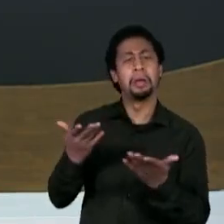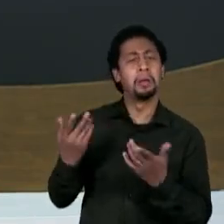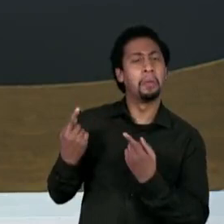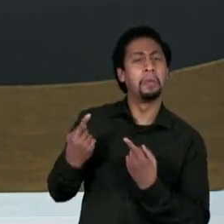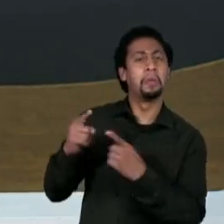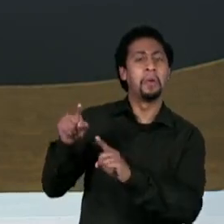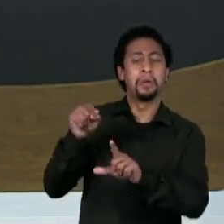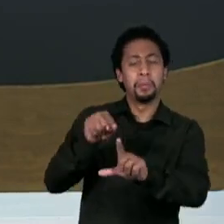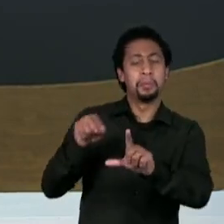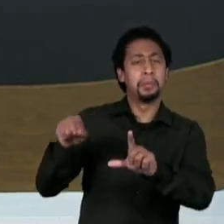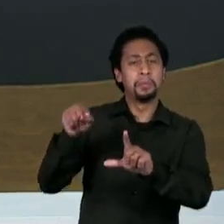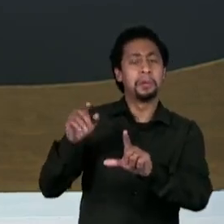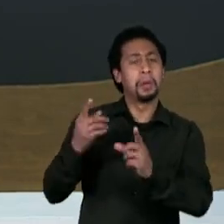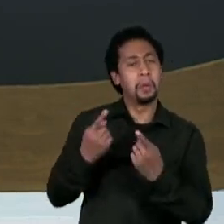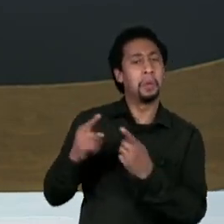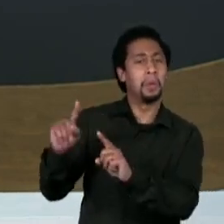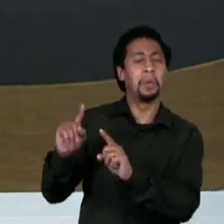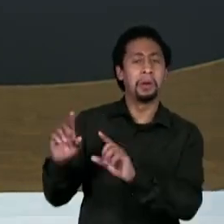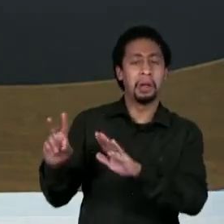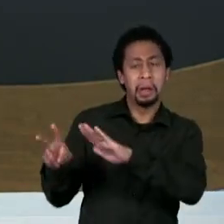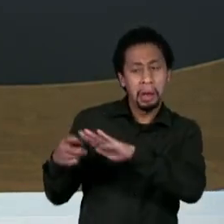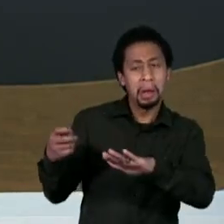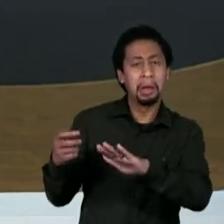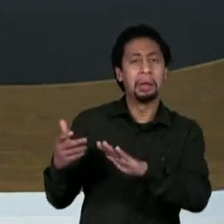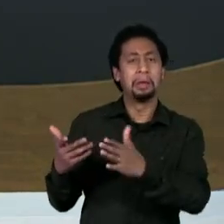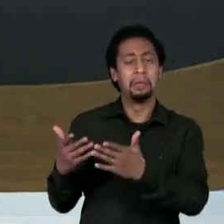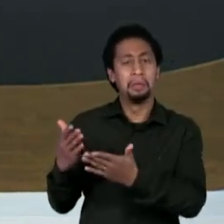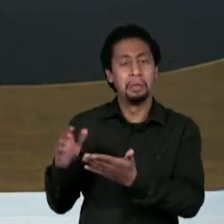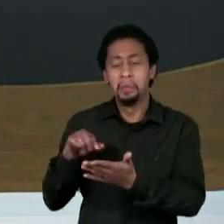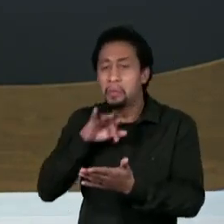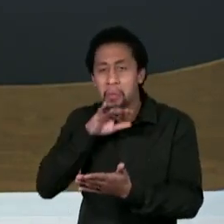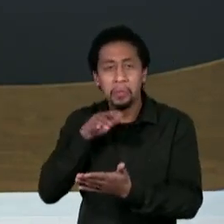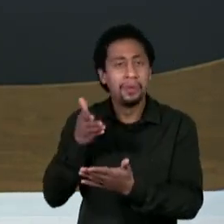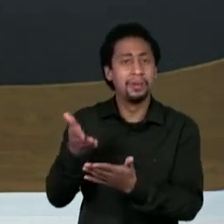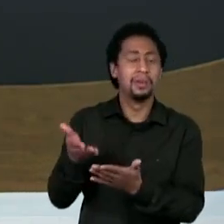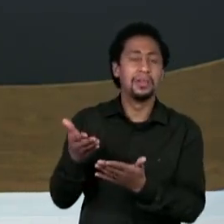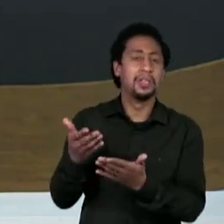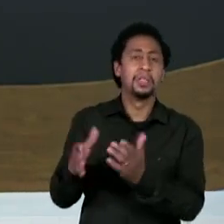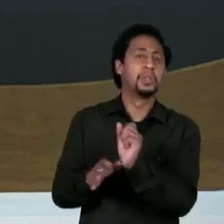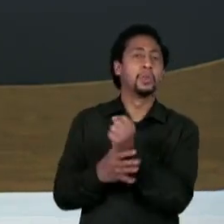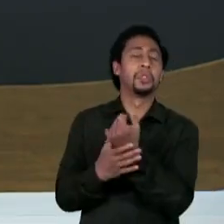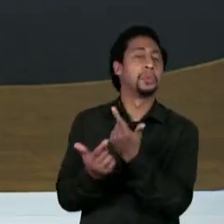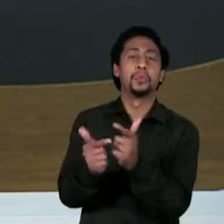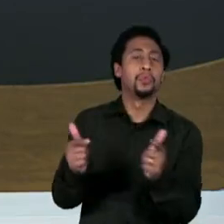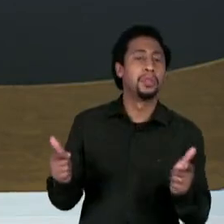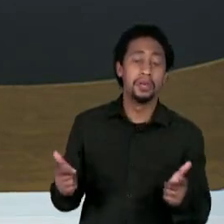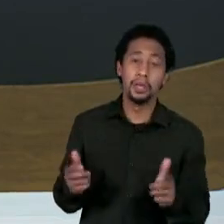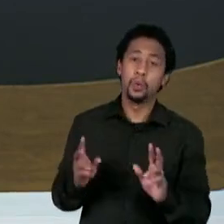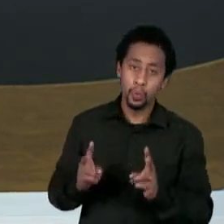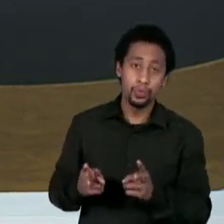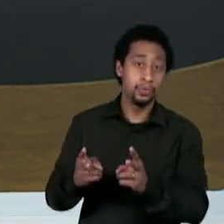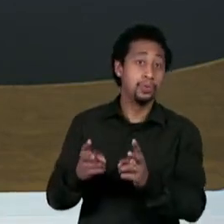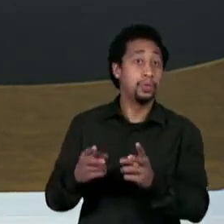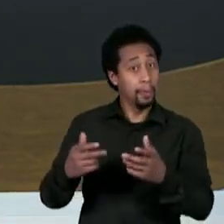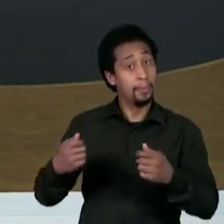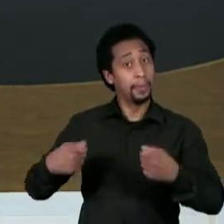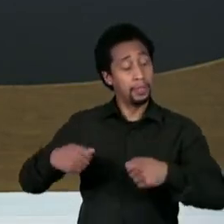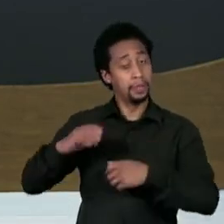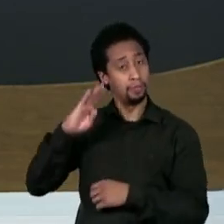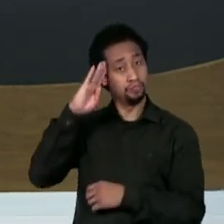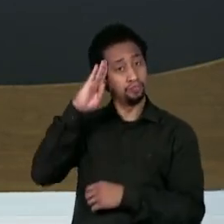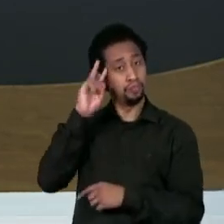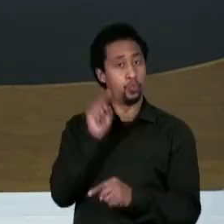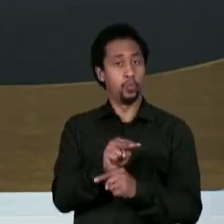nunca foram comprovadas e dizendo que elas não são auditáveis e que portanto as forças armadas precisariam acompanhar o processo